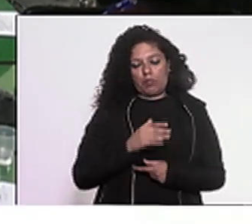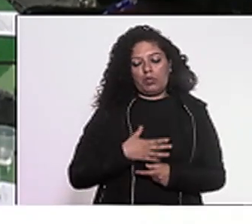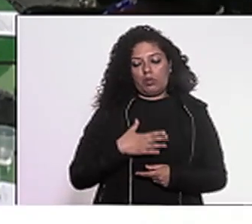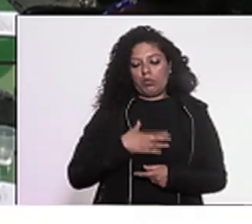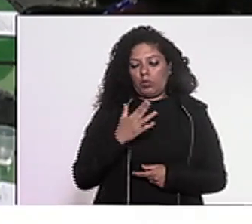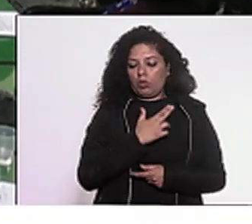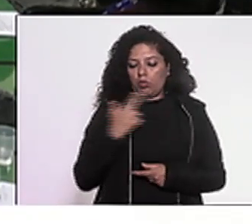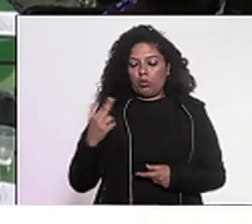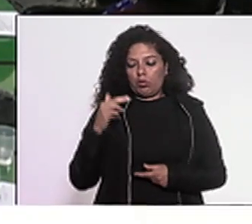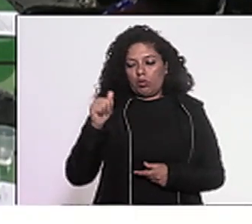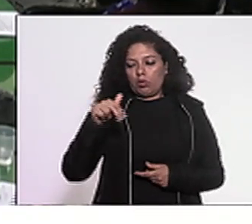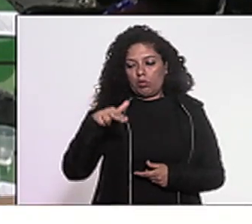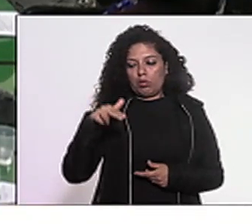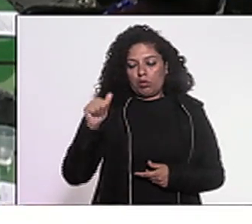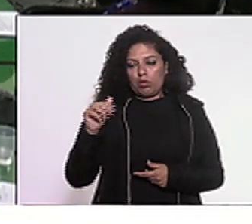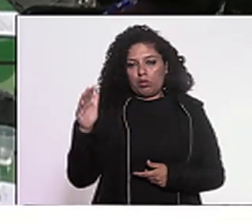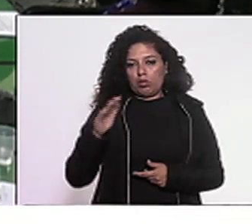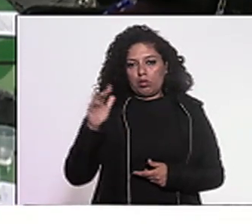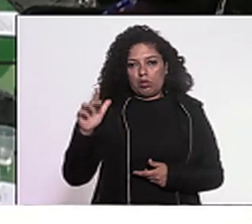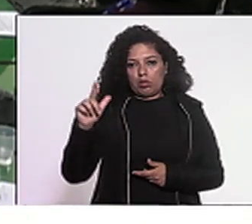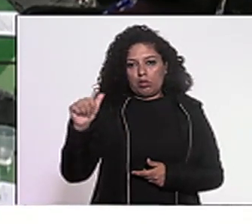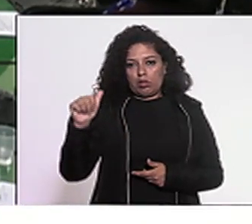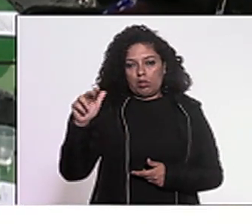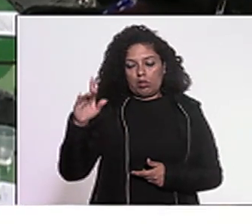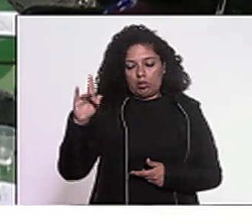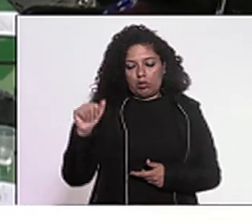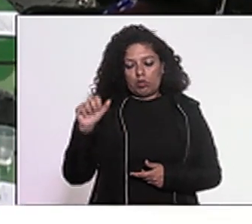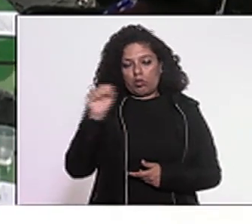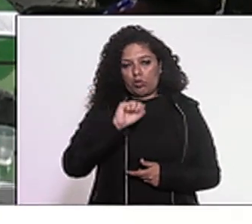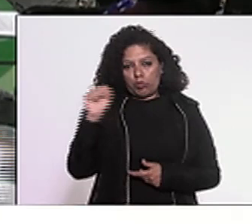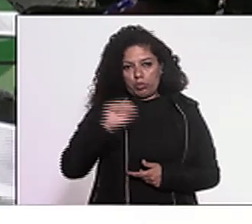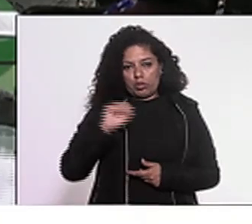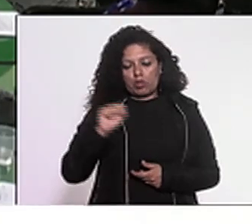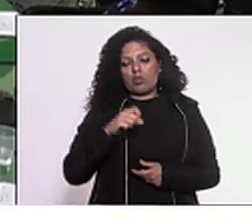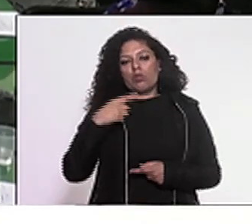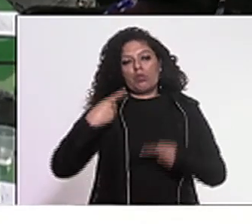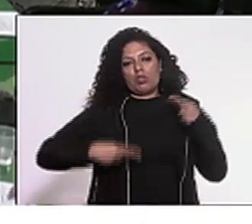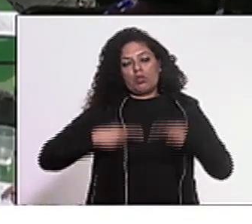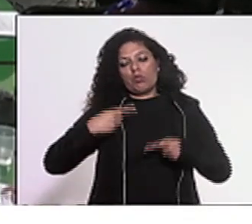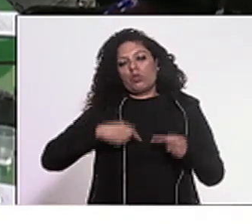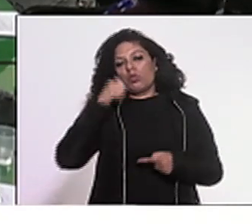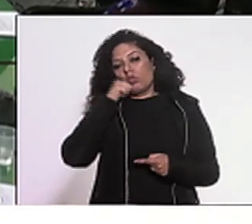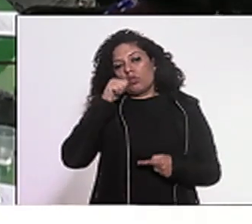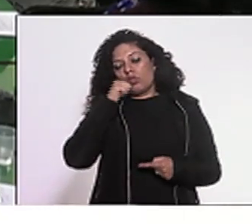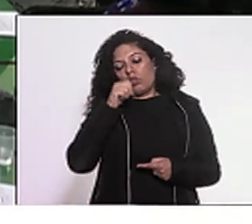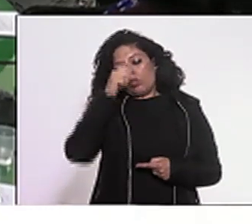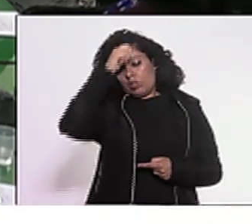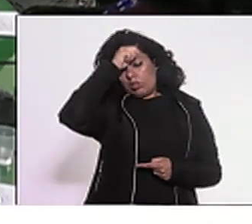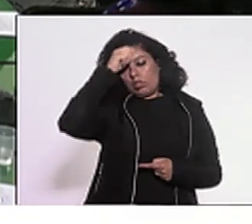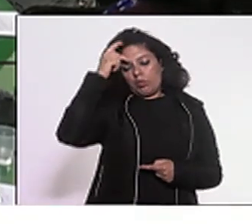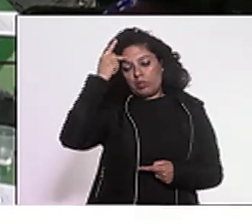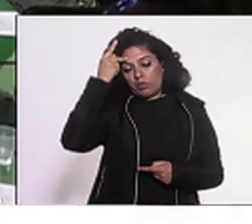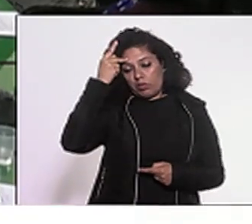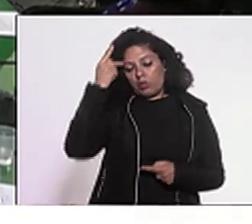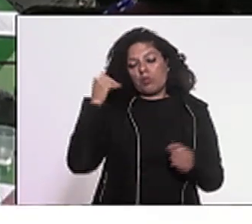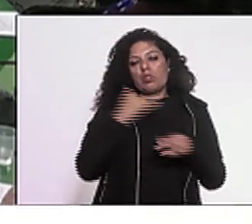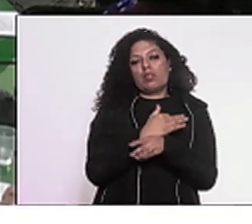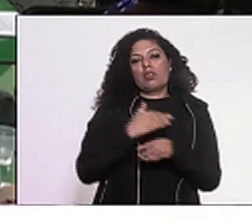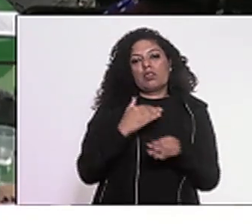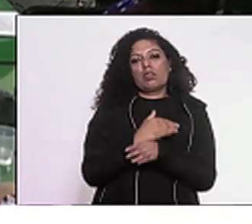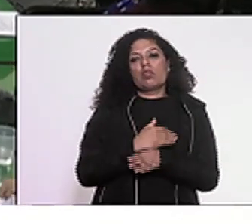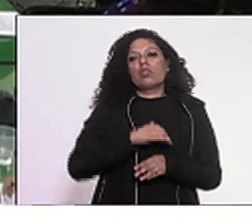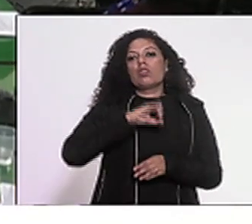chamo Ana Cláudia, estou na condição de superintendente de política para as mulheres da Prefeitura Municipal de São João de